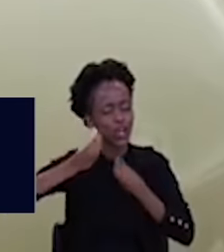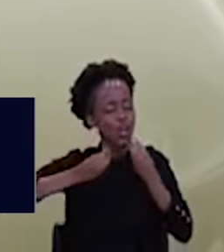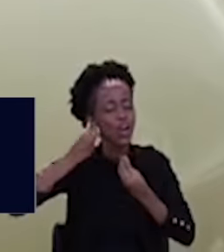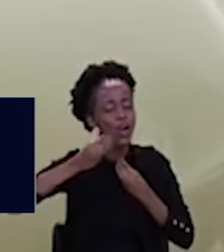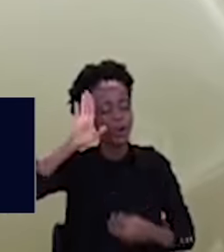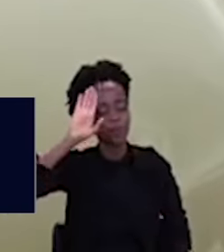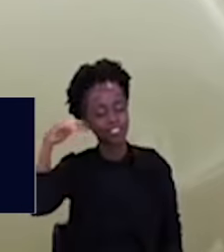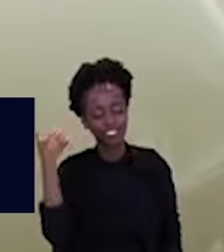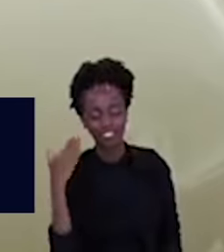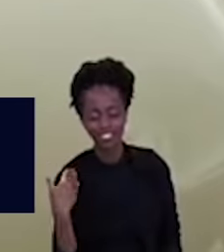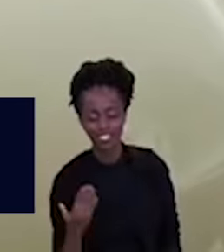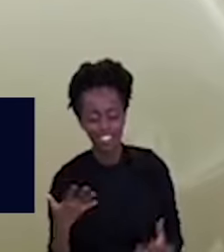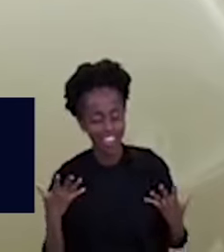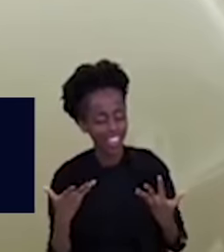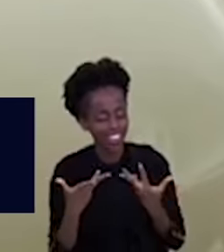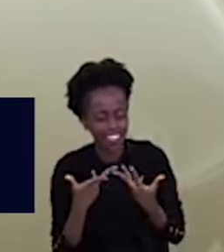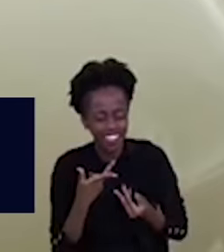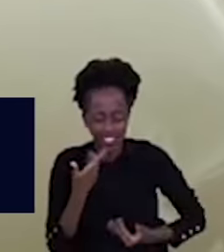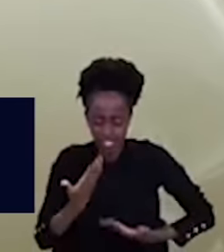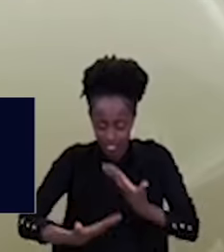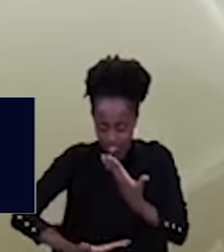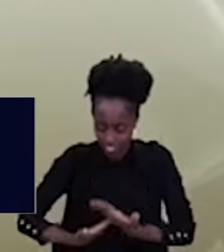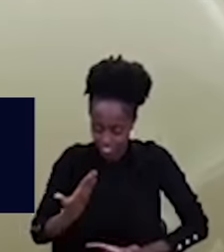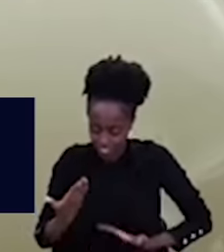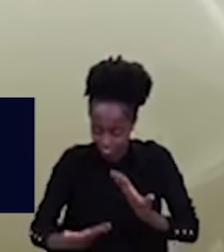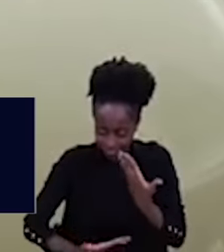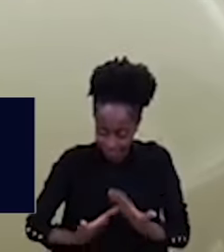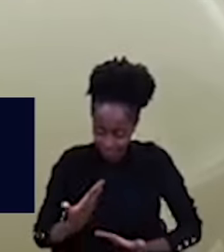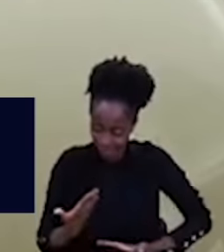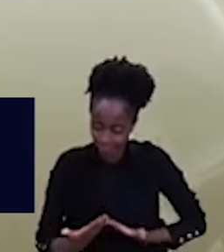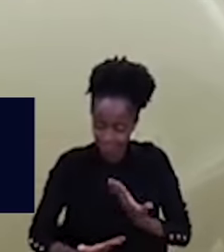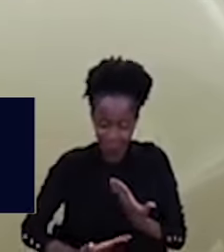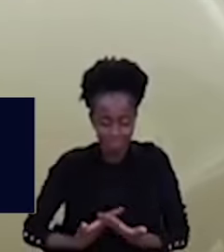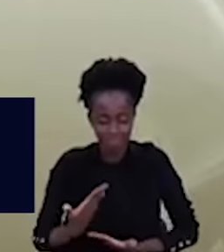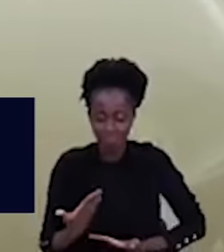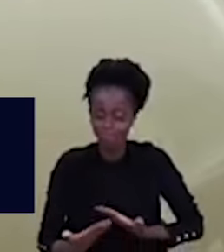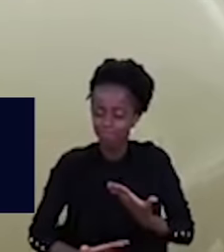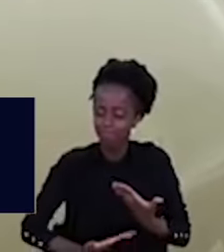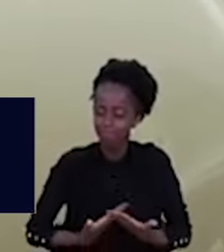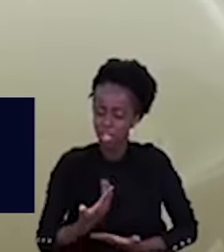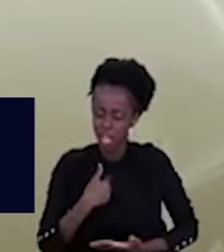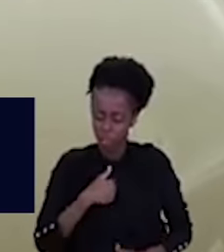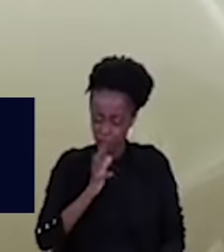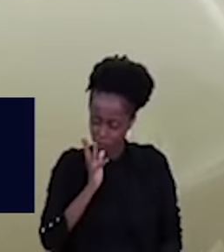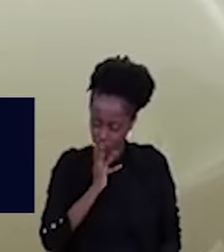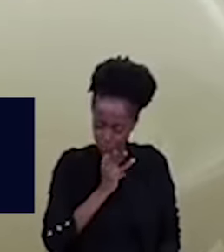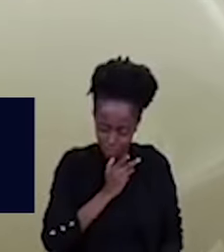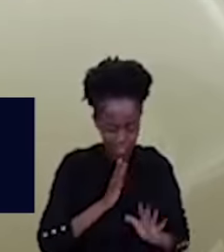é honroso te servir. É uma honra, é um privilégio.